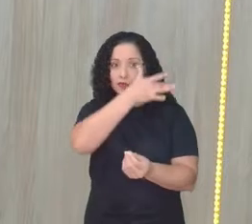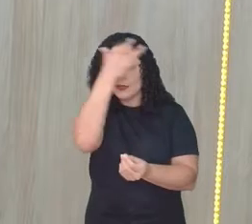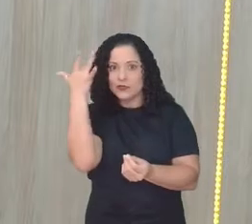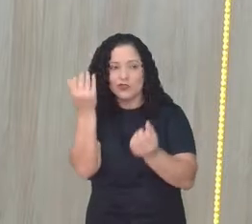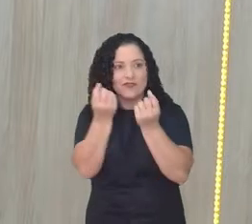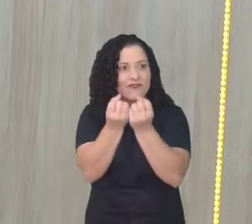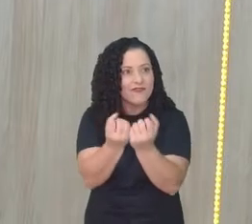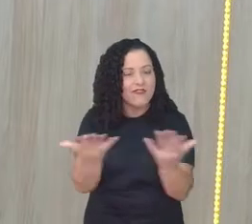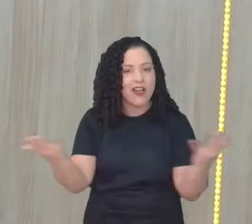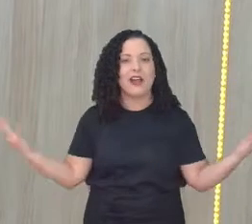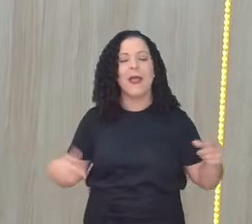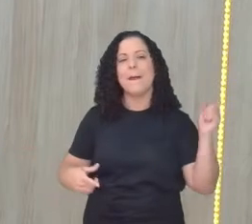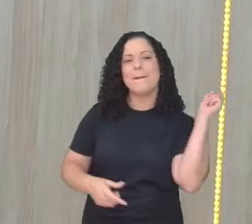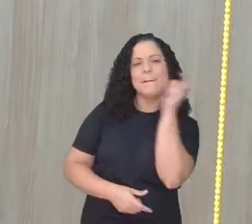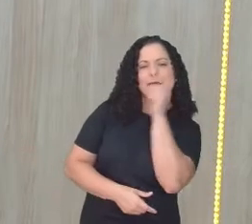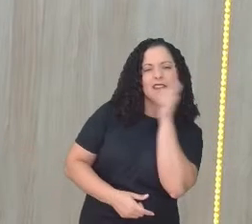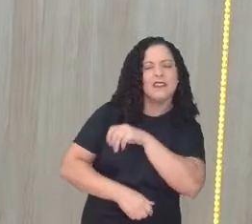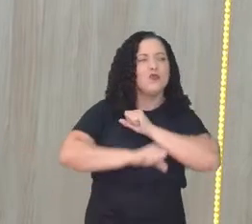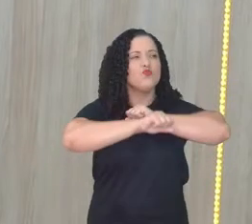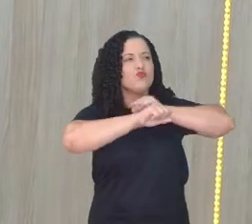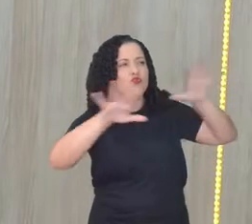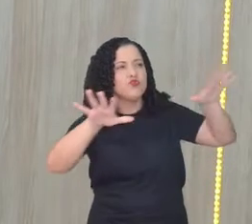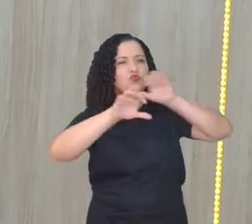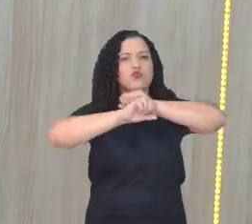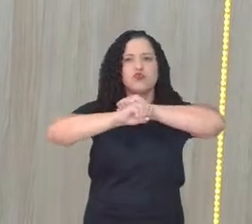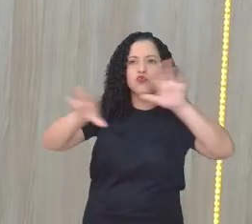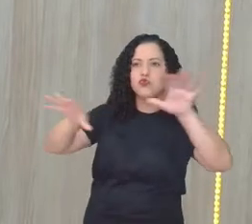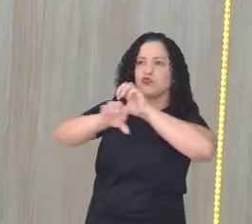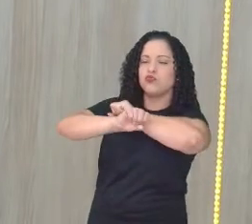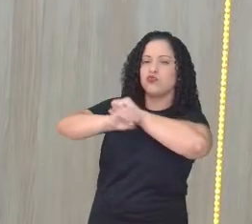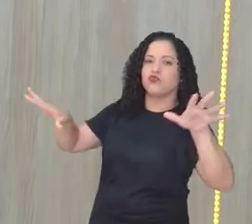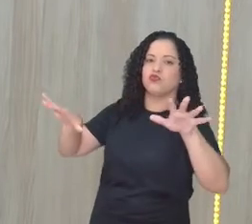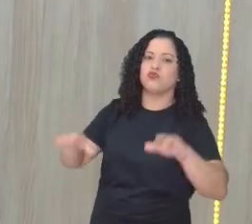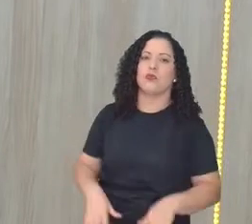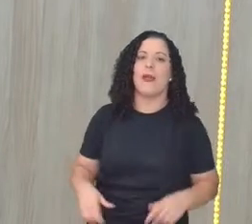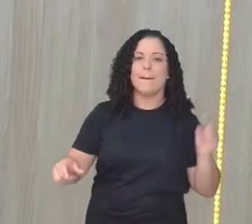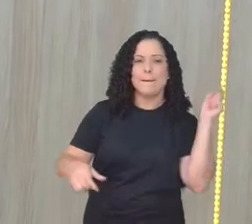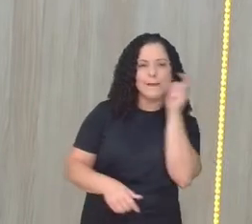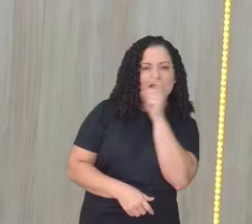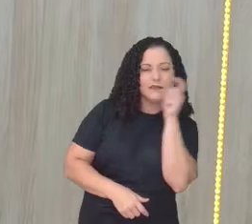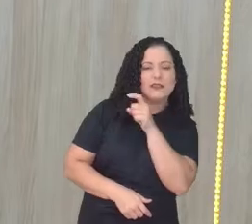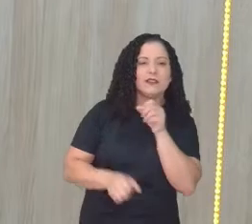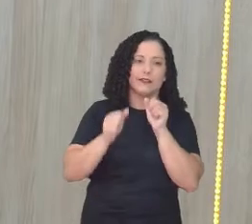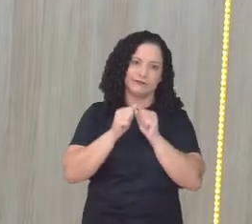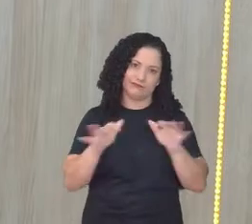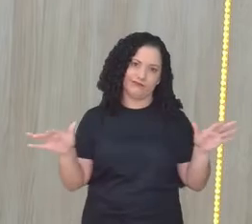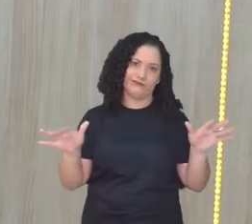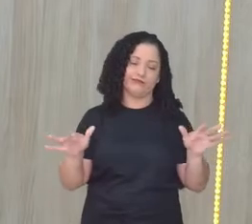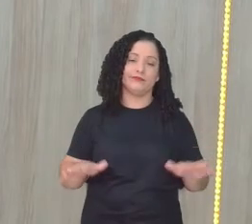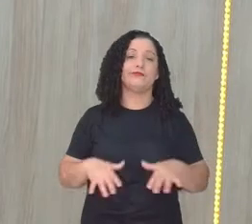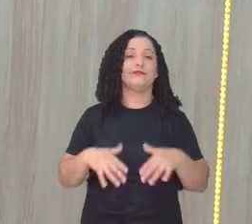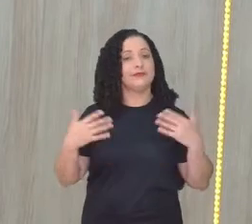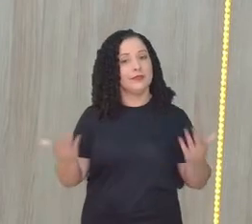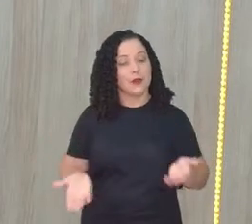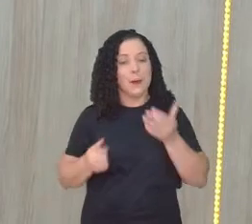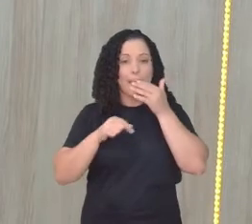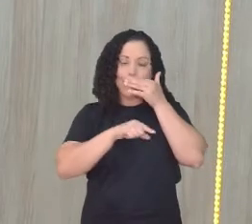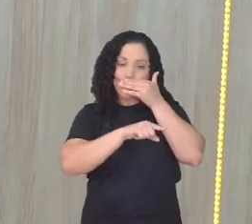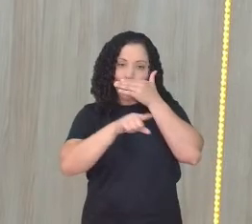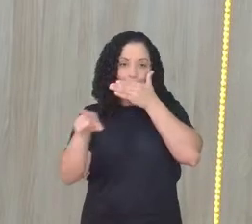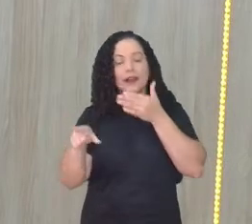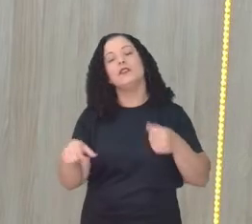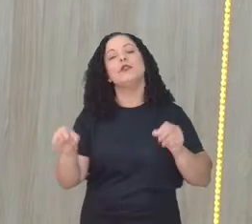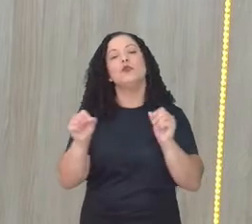gente diz, turma, certo? Né, professor? E divulgando uma série de notícias falsas. Então, gente, o que é que vocês